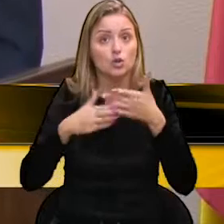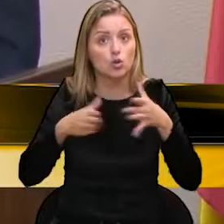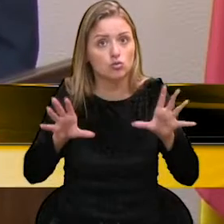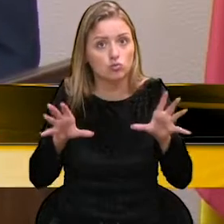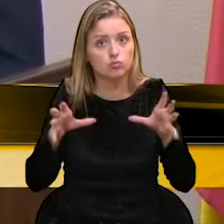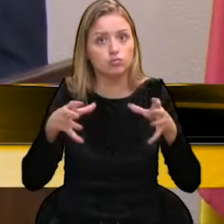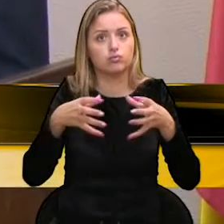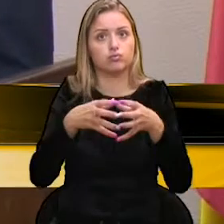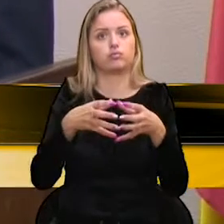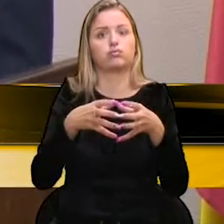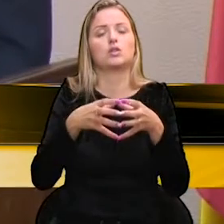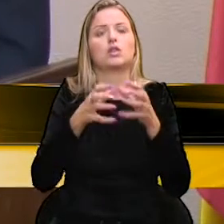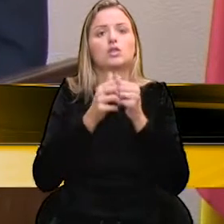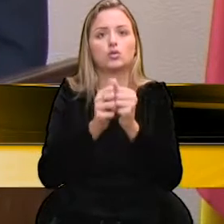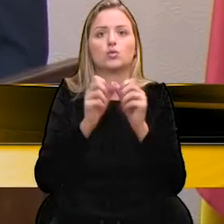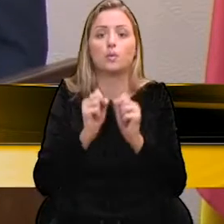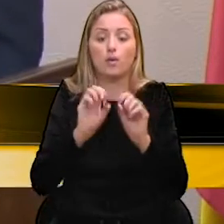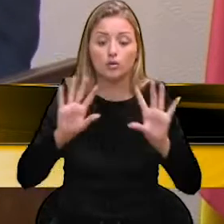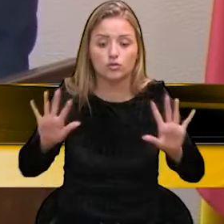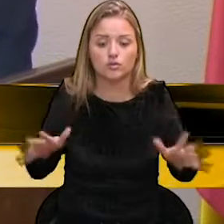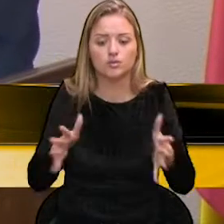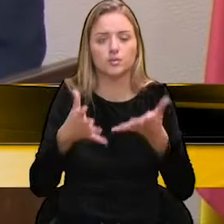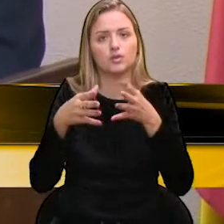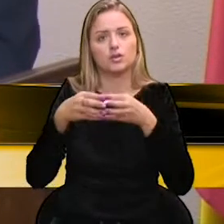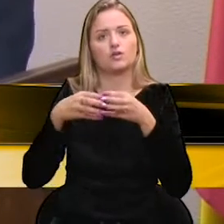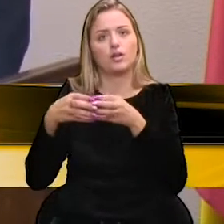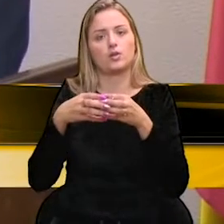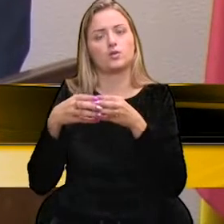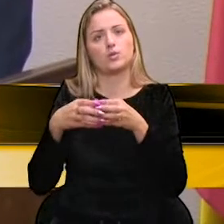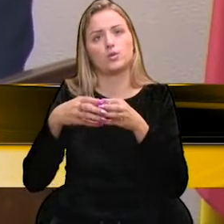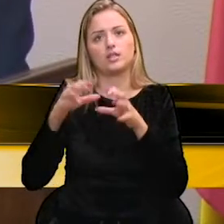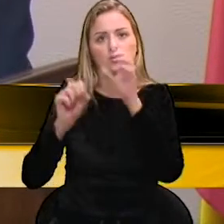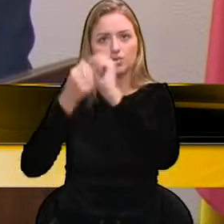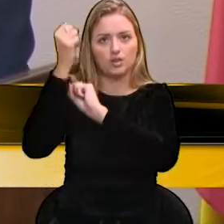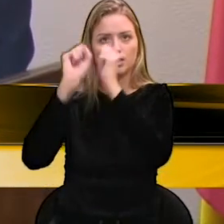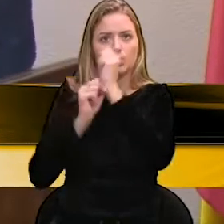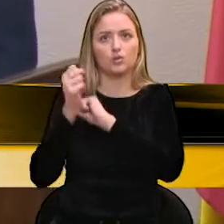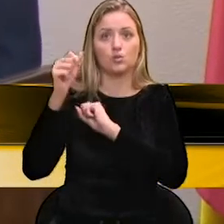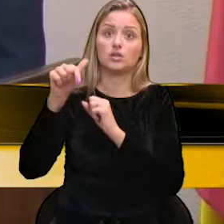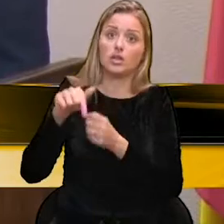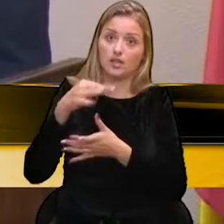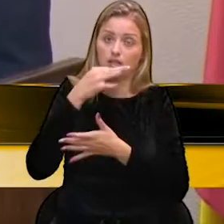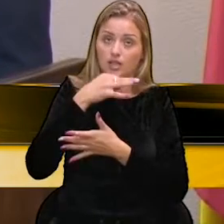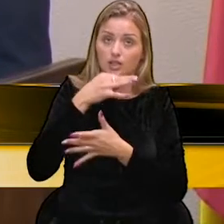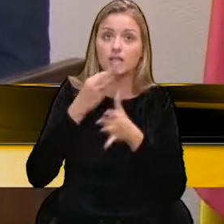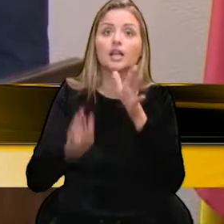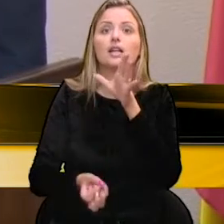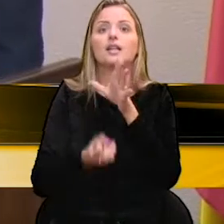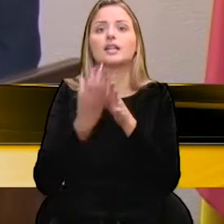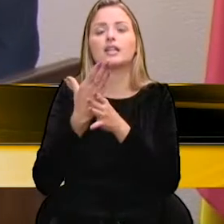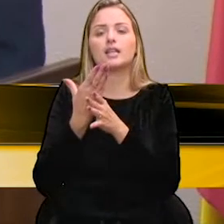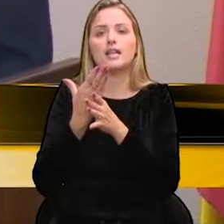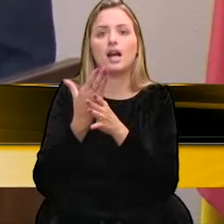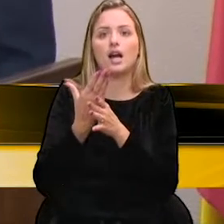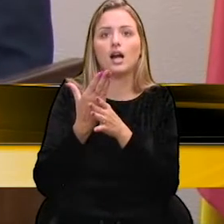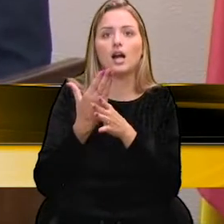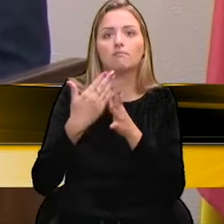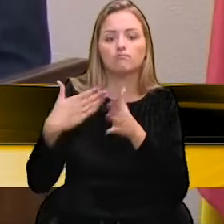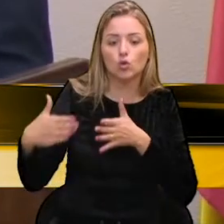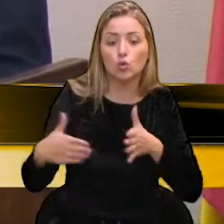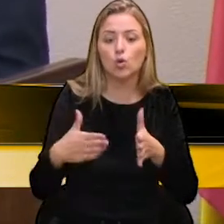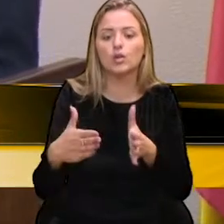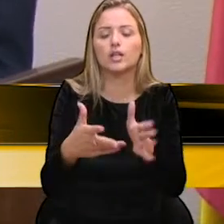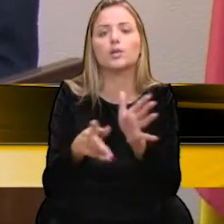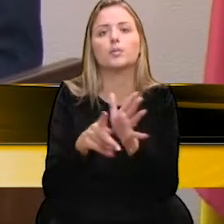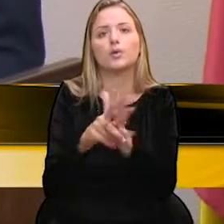com o poder público, pode sim alavancar o turismo industrial. Por que não dizer nós criarmos uma rota industrial da